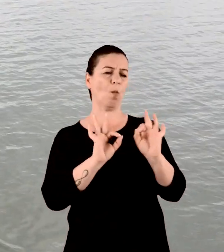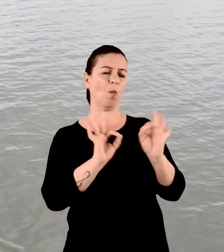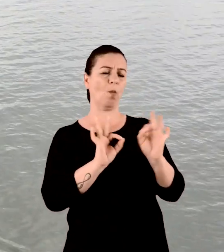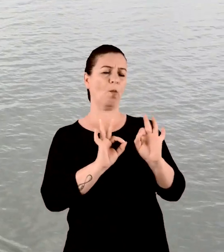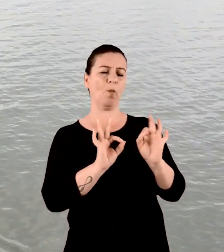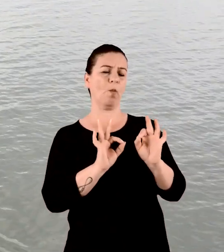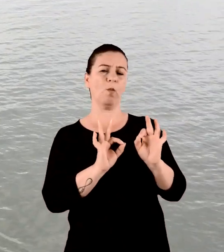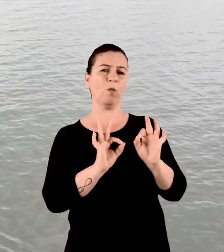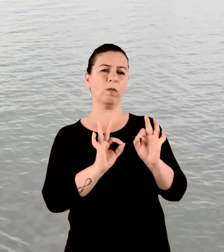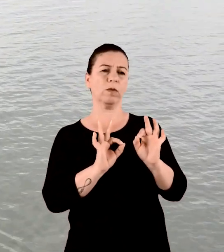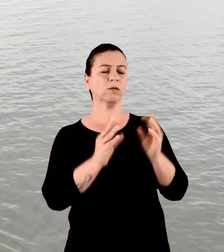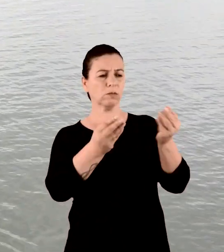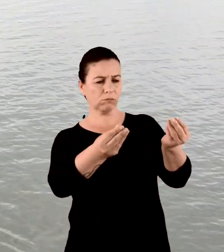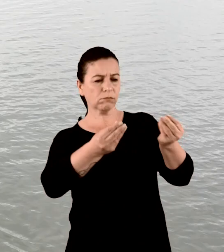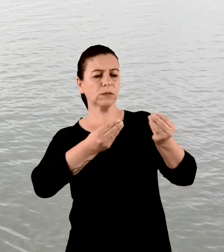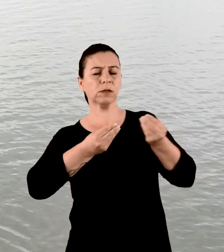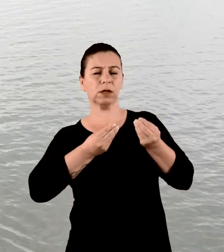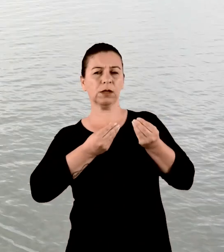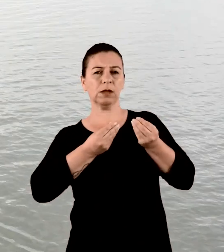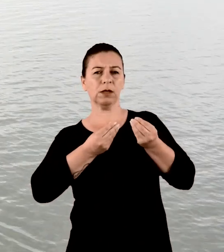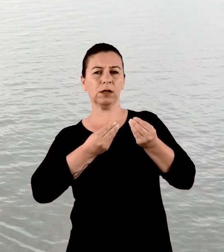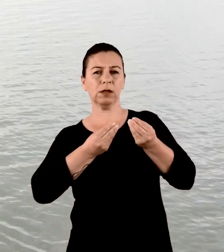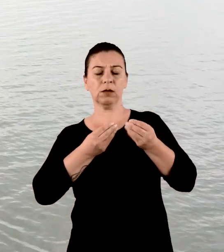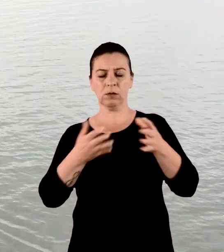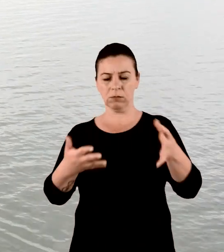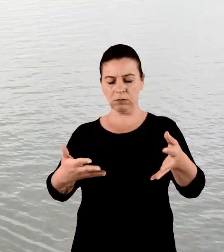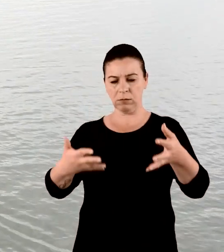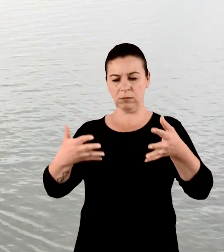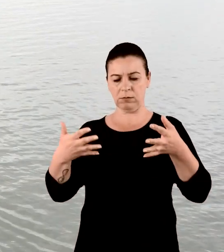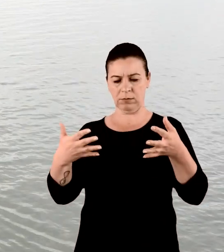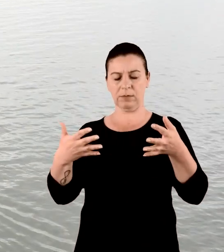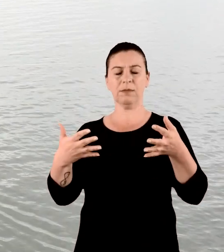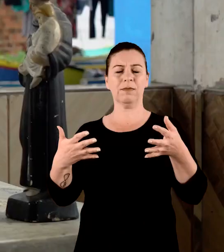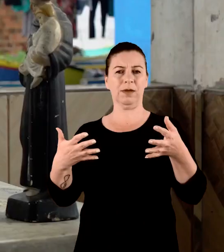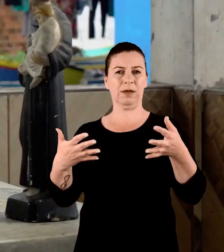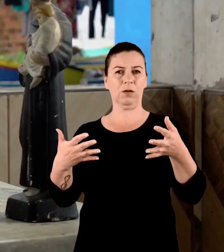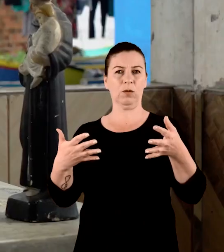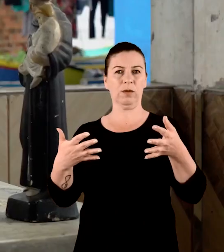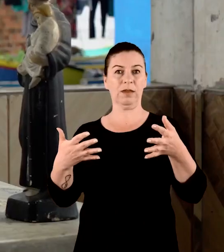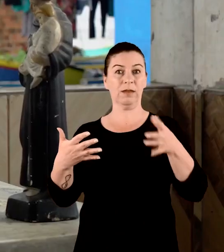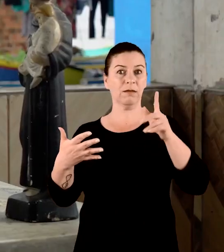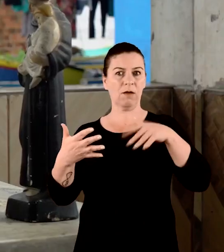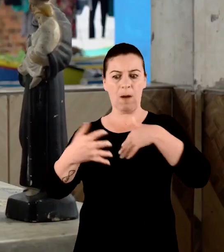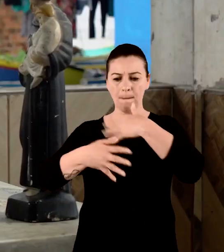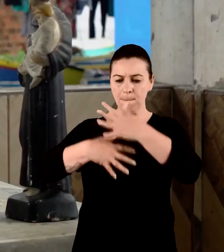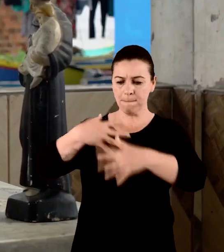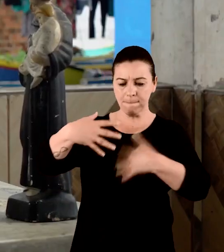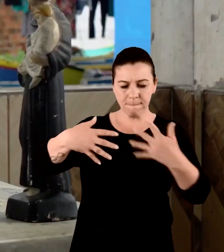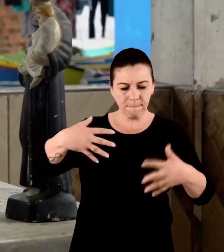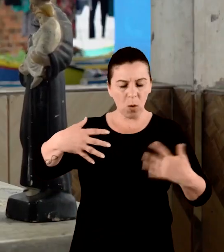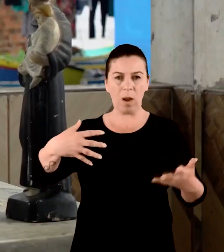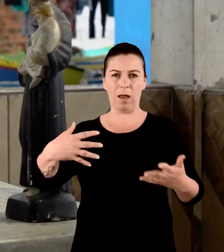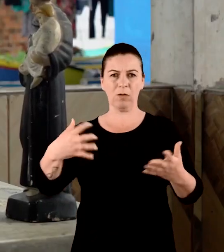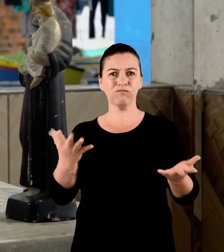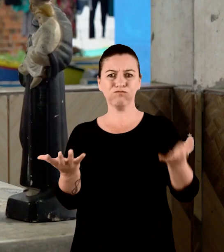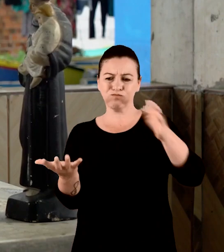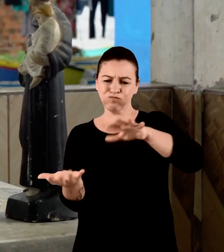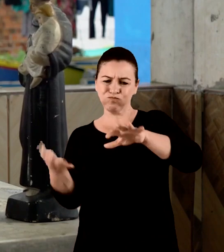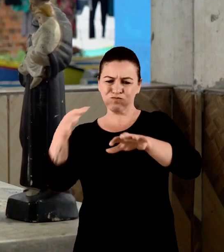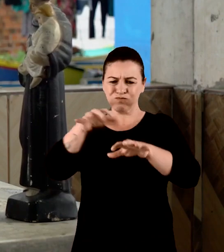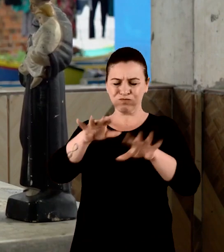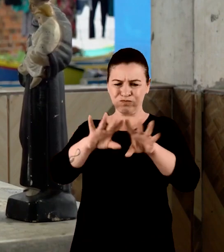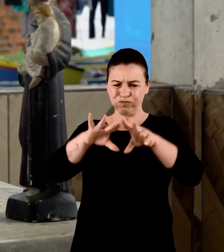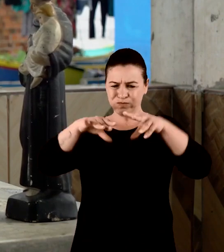restaurar um santo? Não cobro nada. O senhor me dá aqui, ele pega aquele santo. Aí estava embolado, não